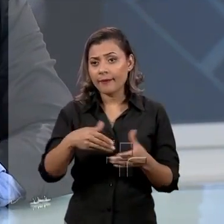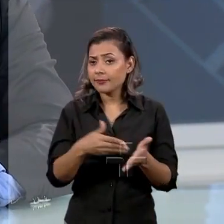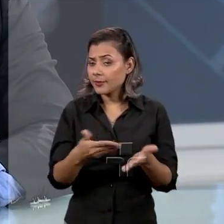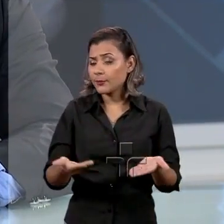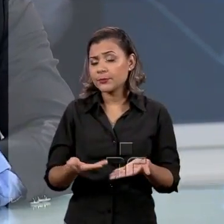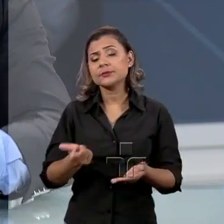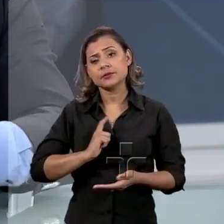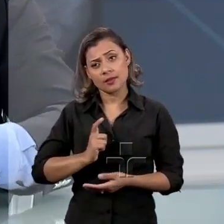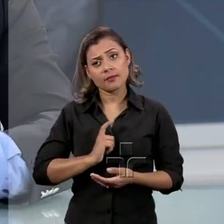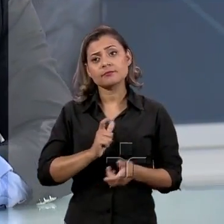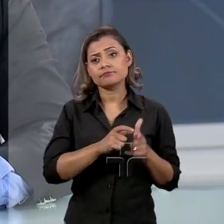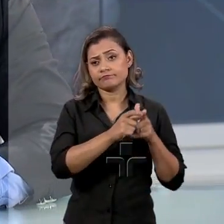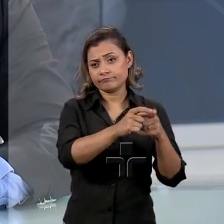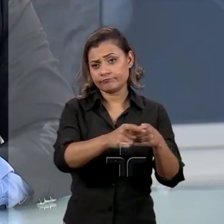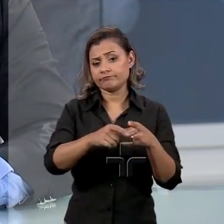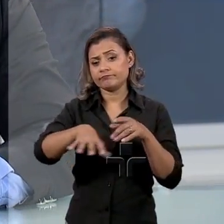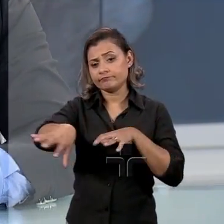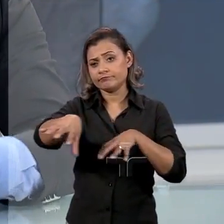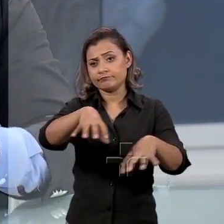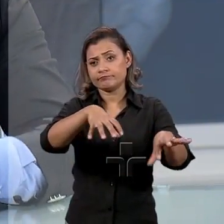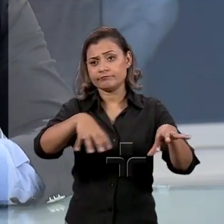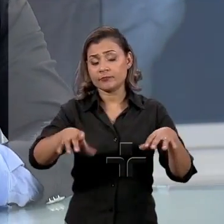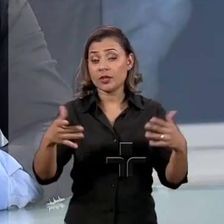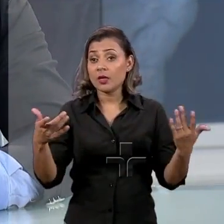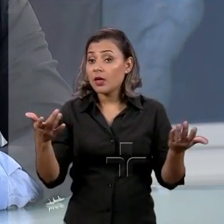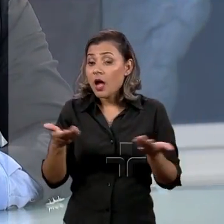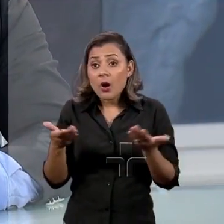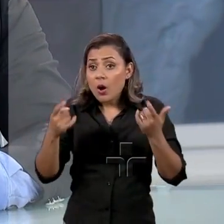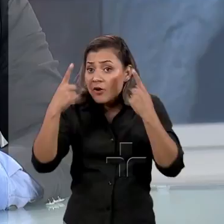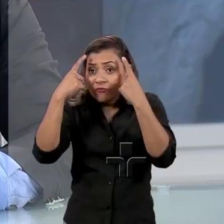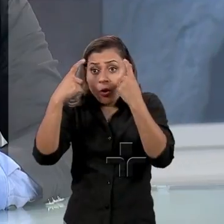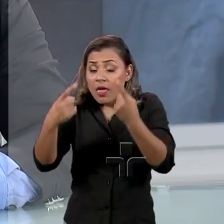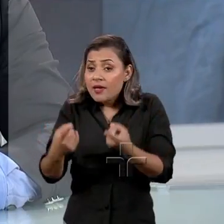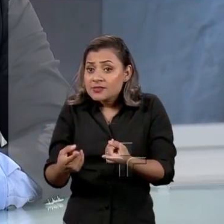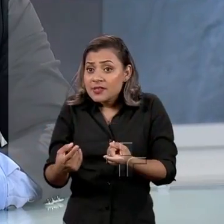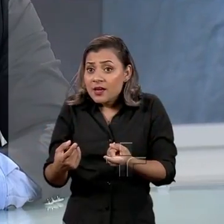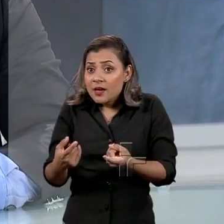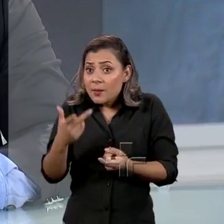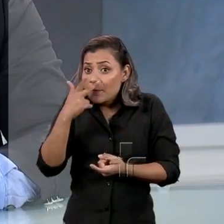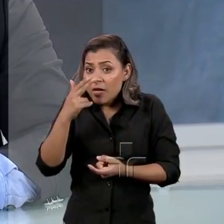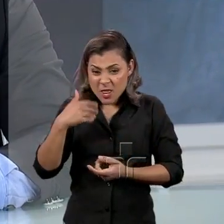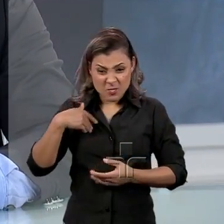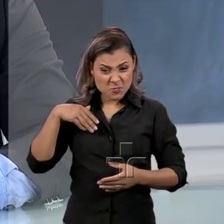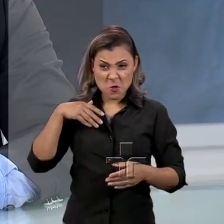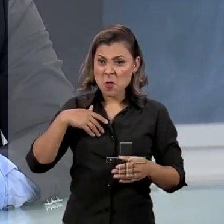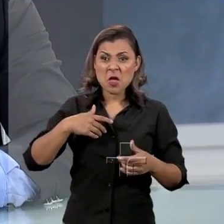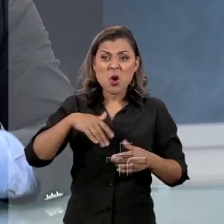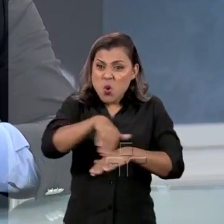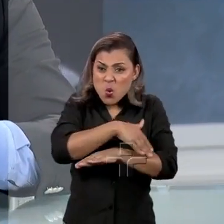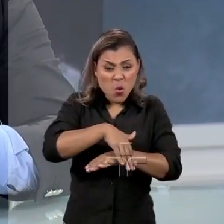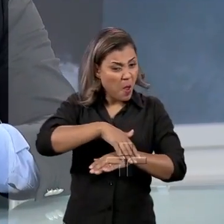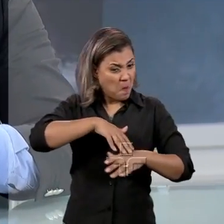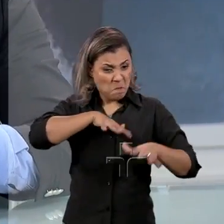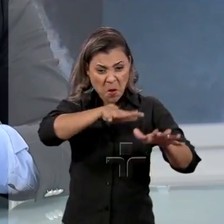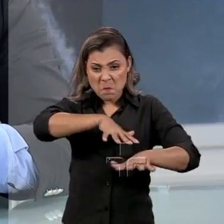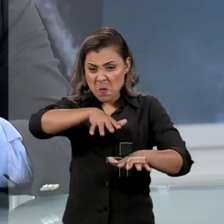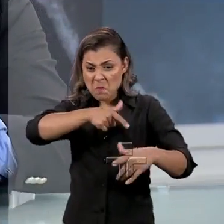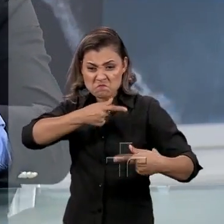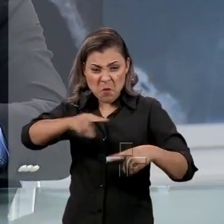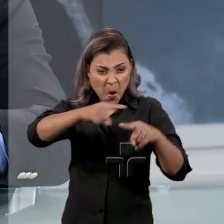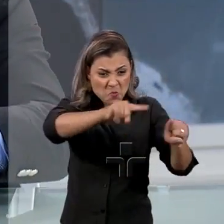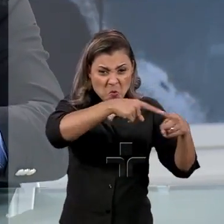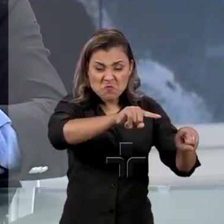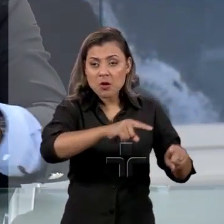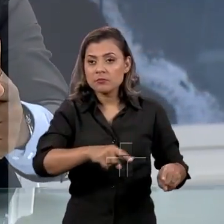hoje, não é? Partimos para violência interna, violência civil, e nós chegamos nos números que